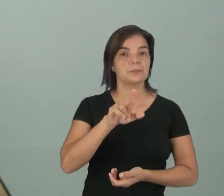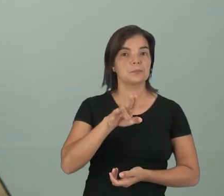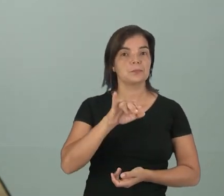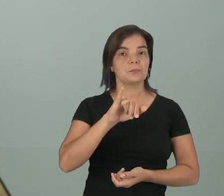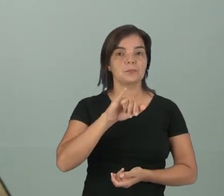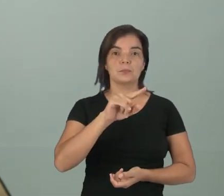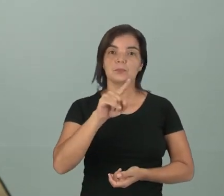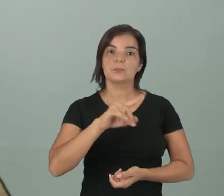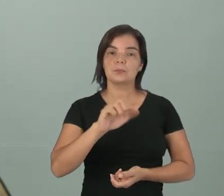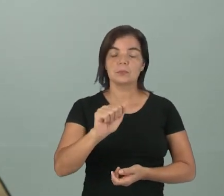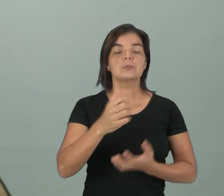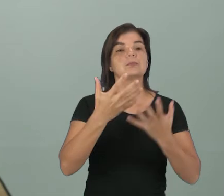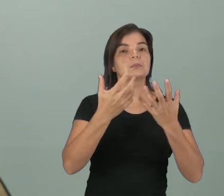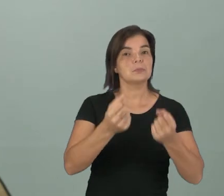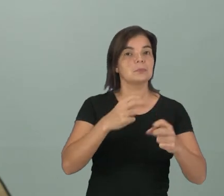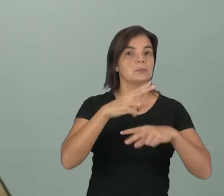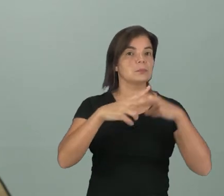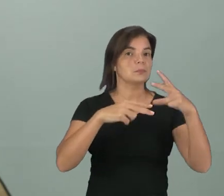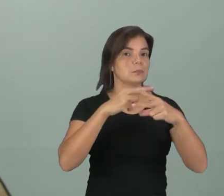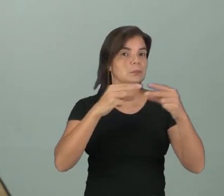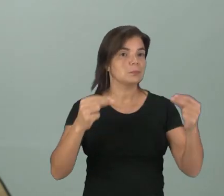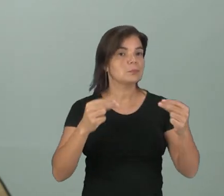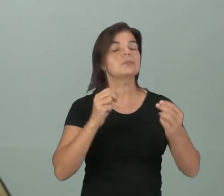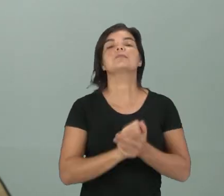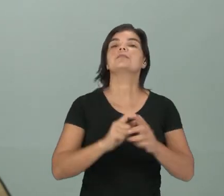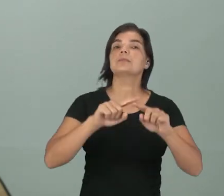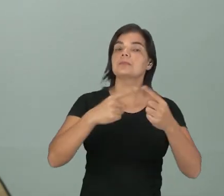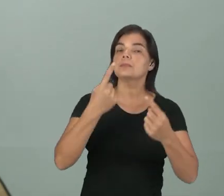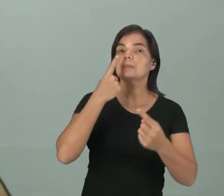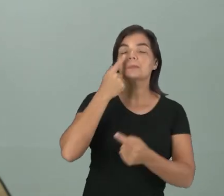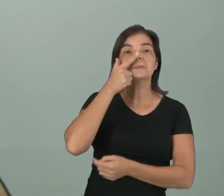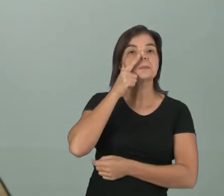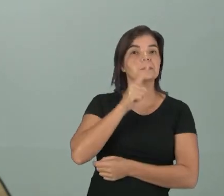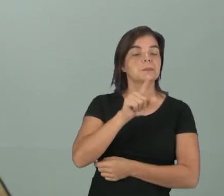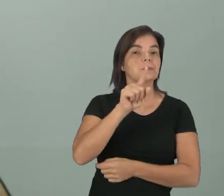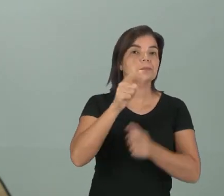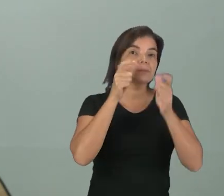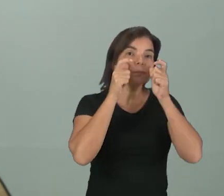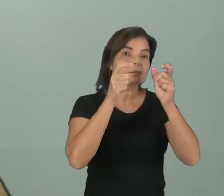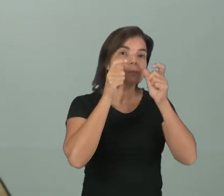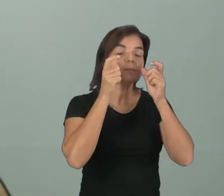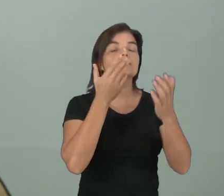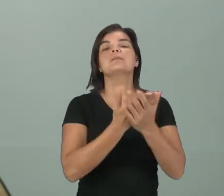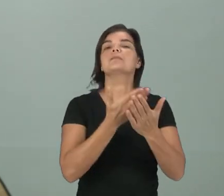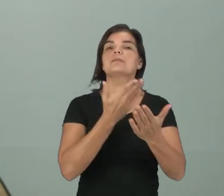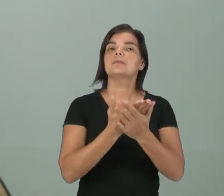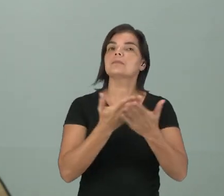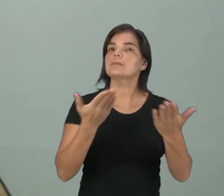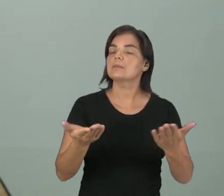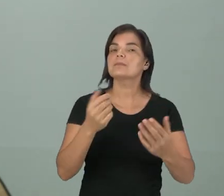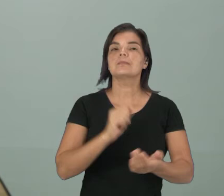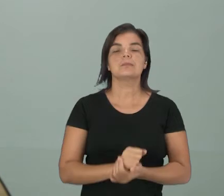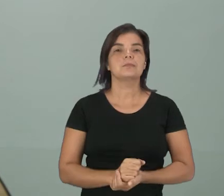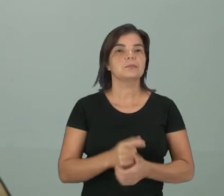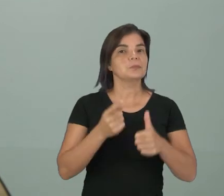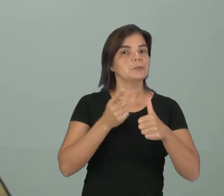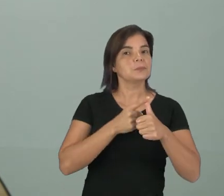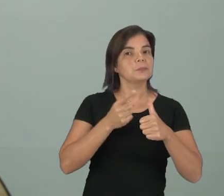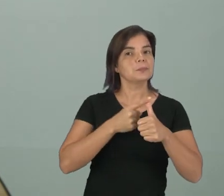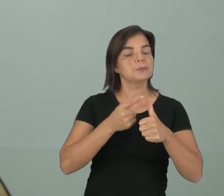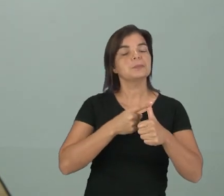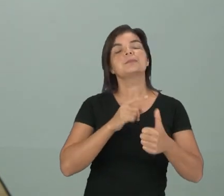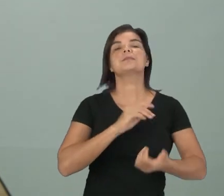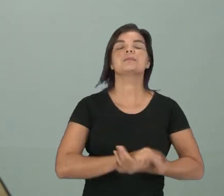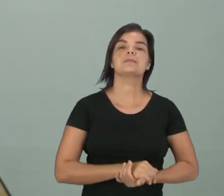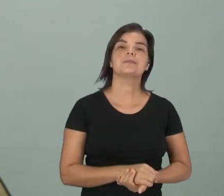ela precisa receber o presente, mas para isso, ela só conseguirá se tiver prestado atenção em nossa aula. E para isso, vamos pegar o primeiro